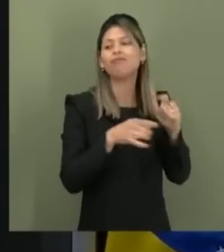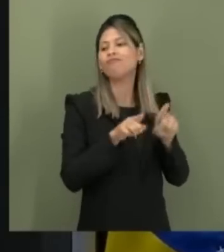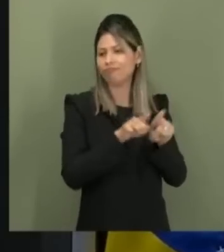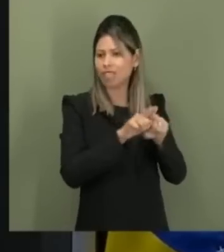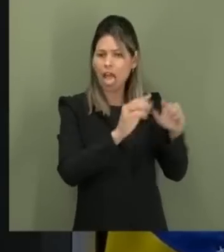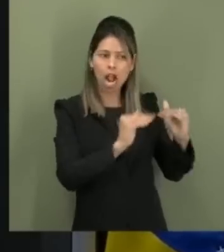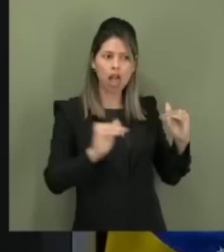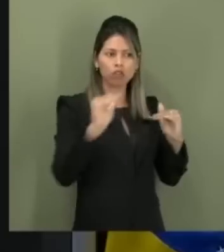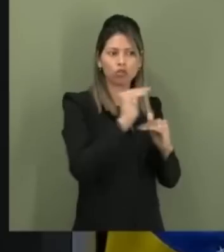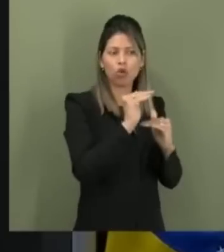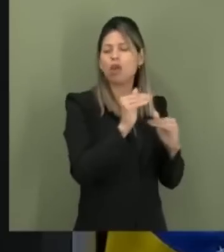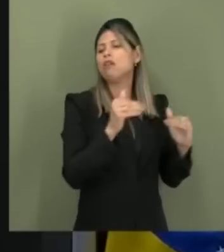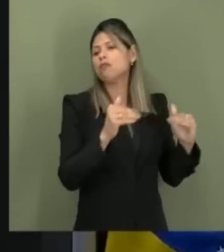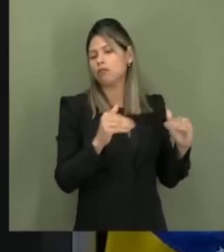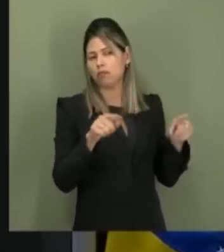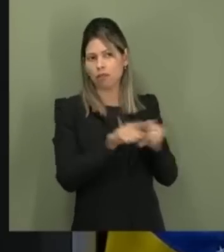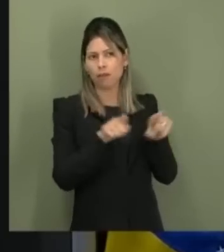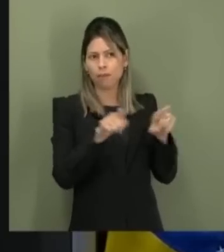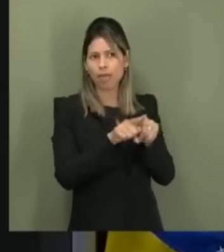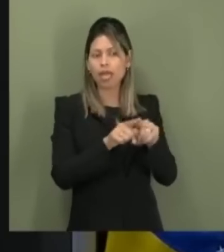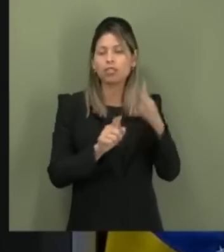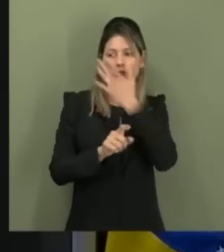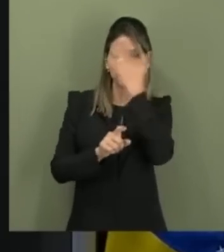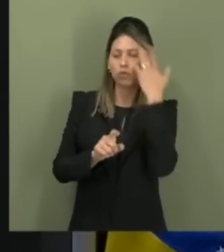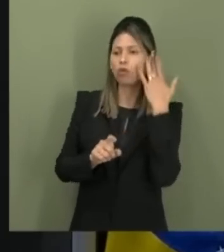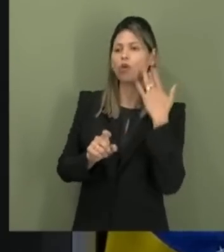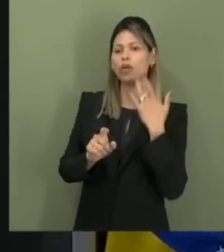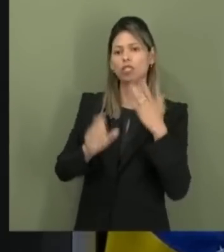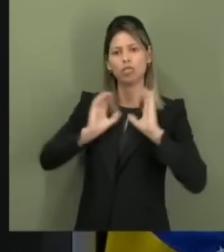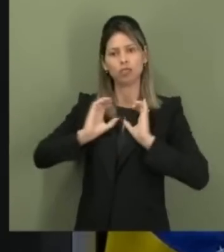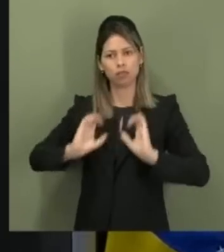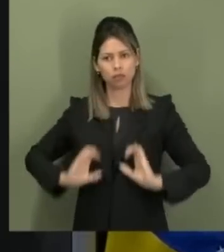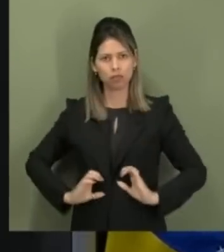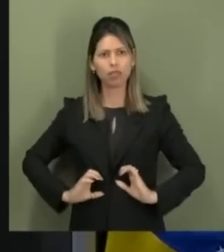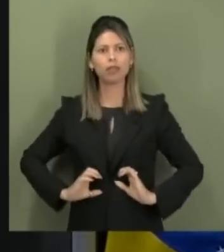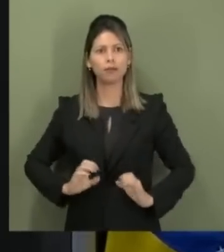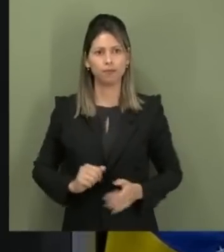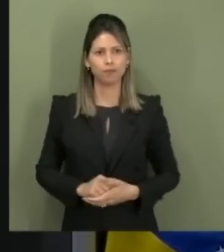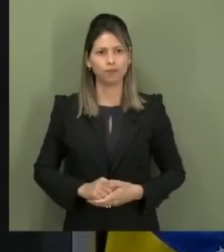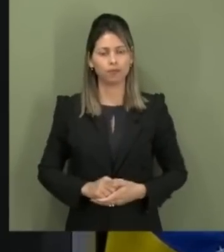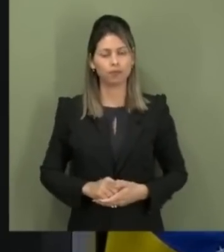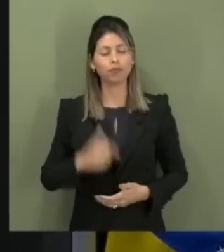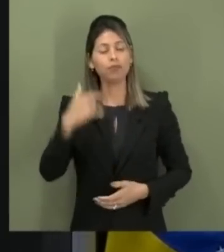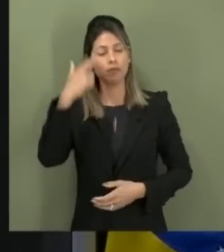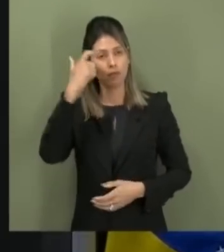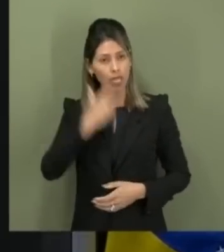autoridades, mas os cidadãos. Tomei a liberdade